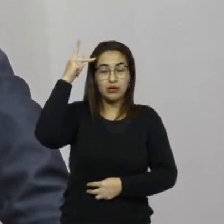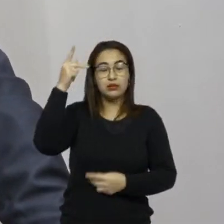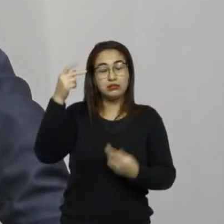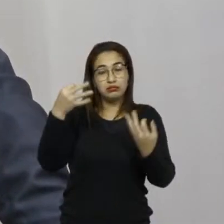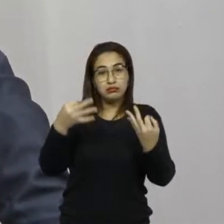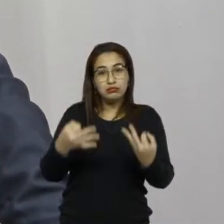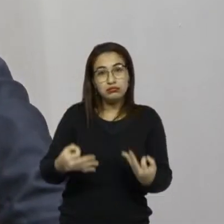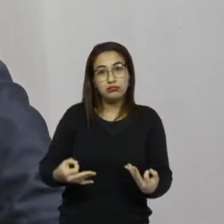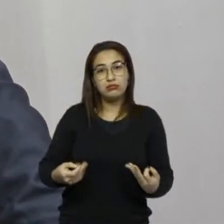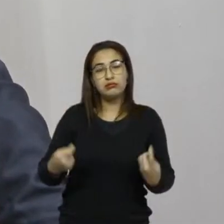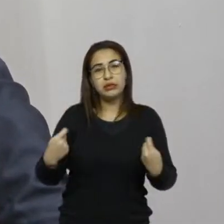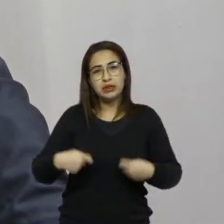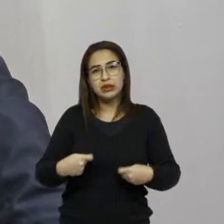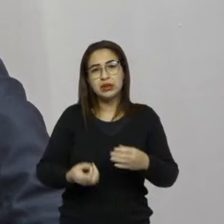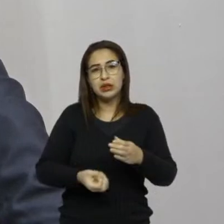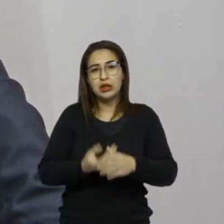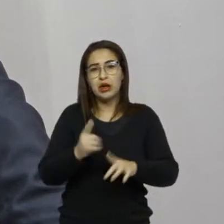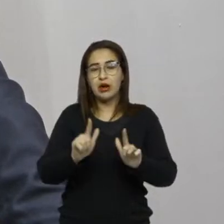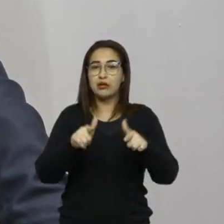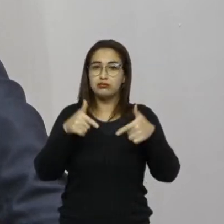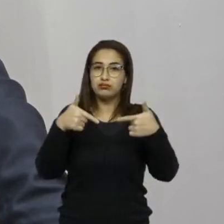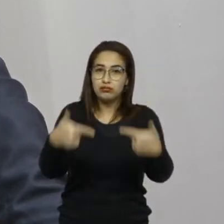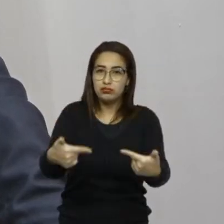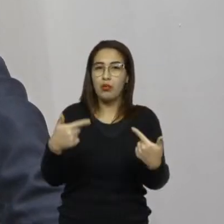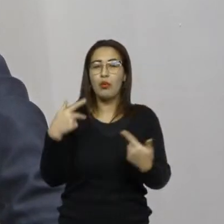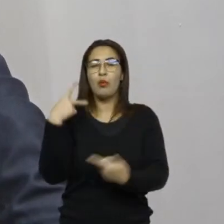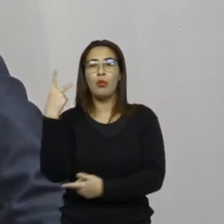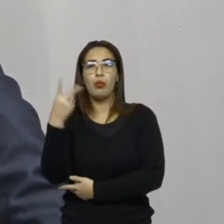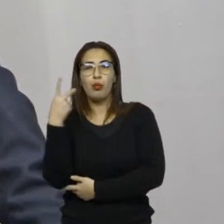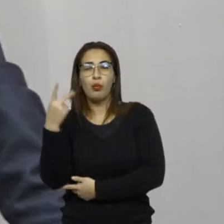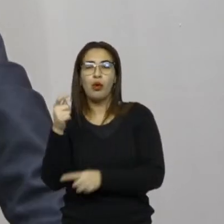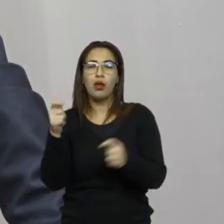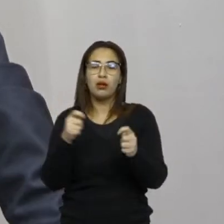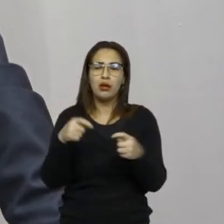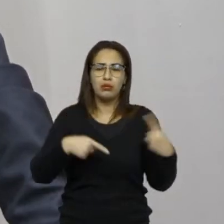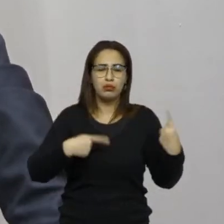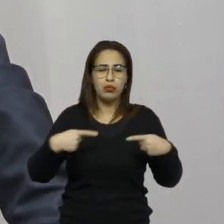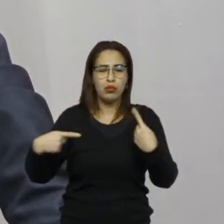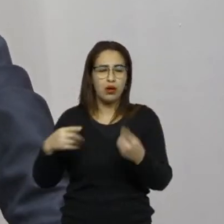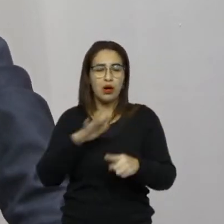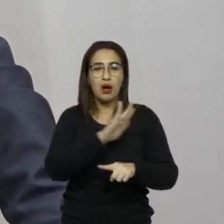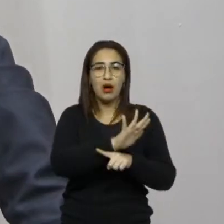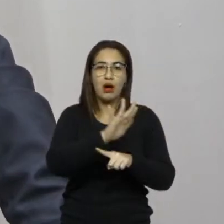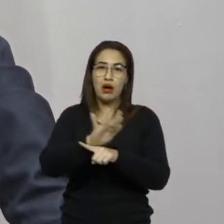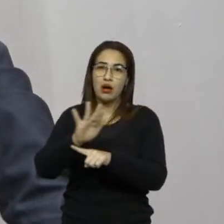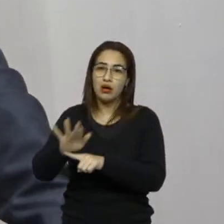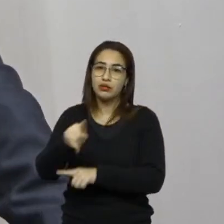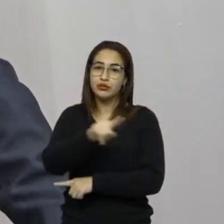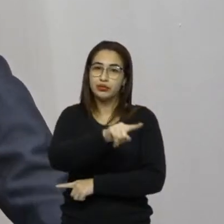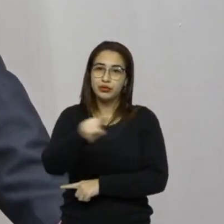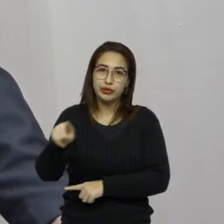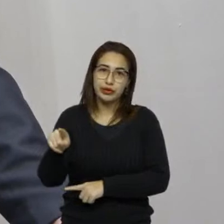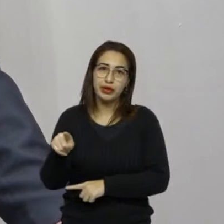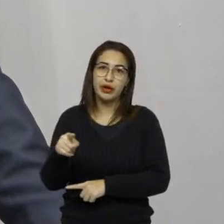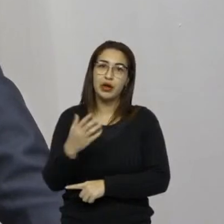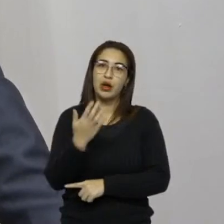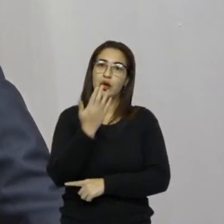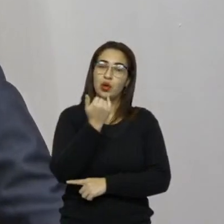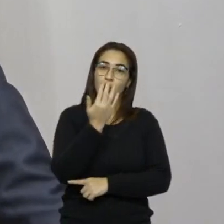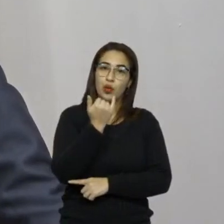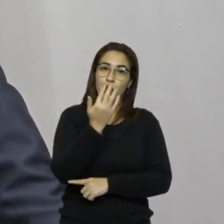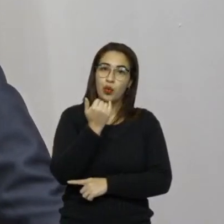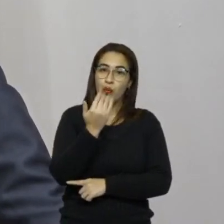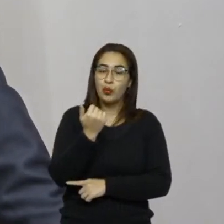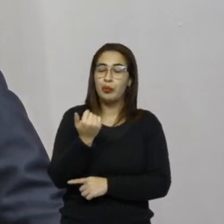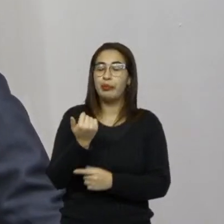criem ações políticas que possam ir ao encontro de uma alimentação sempre e